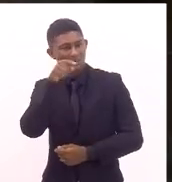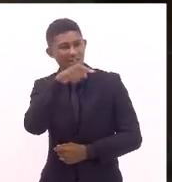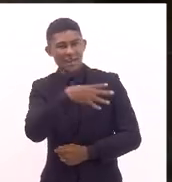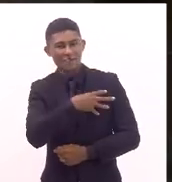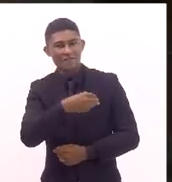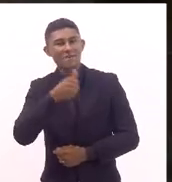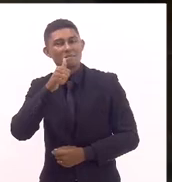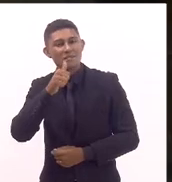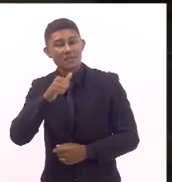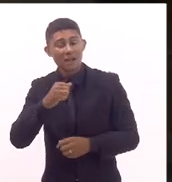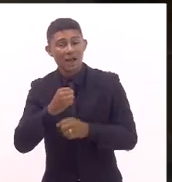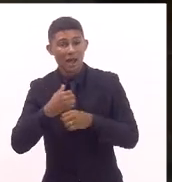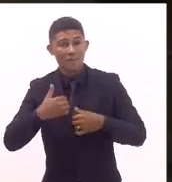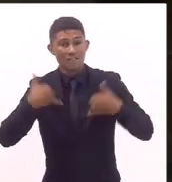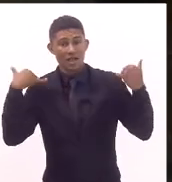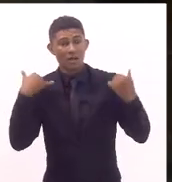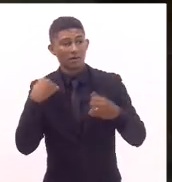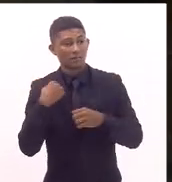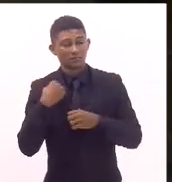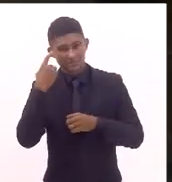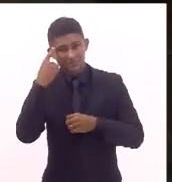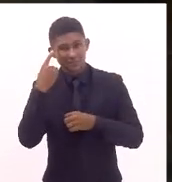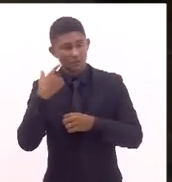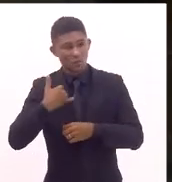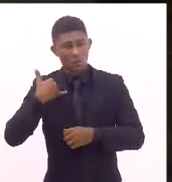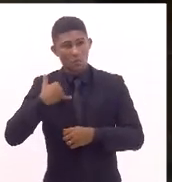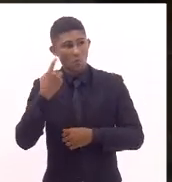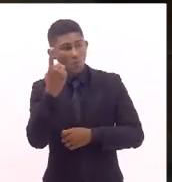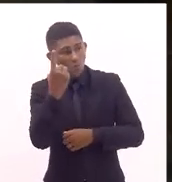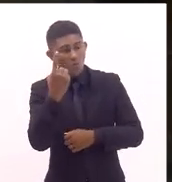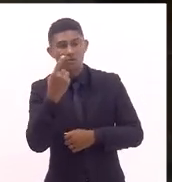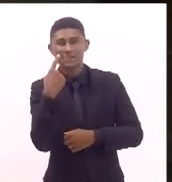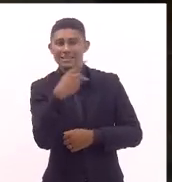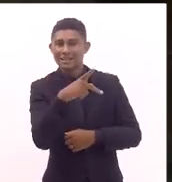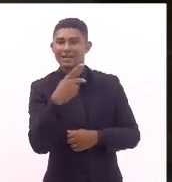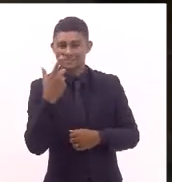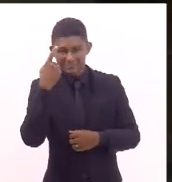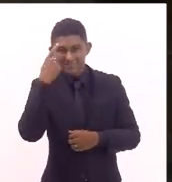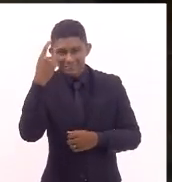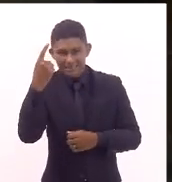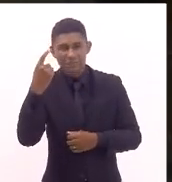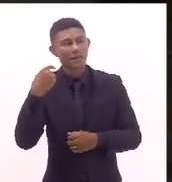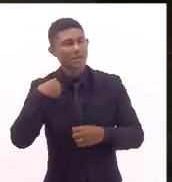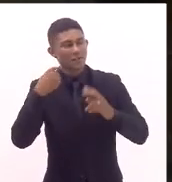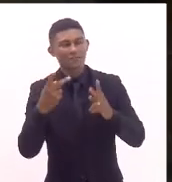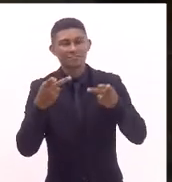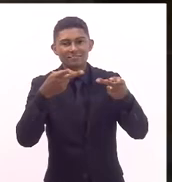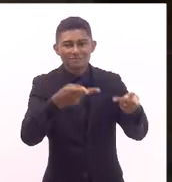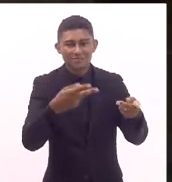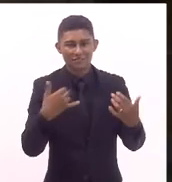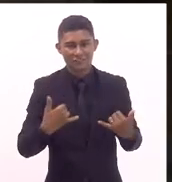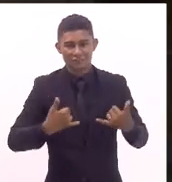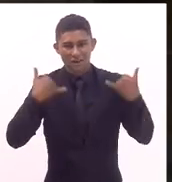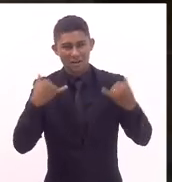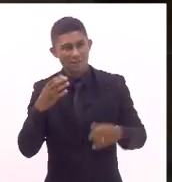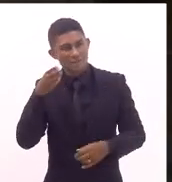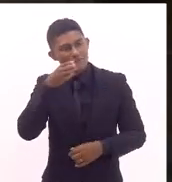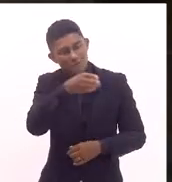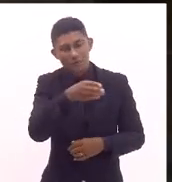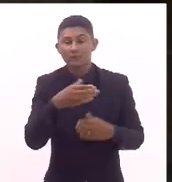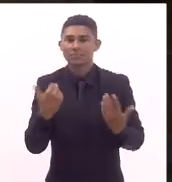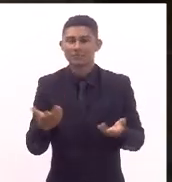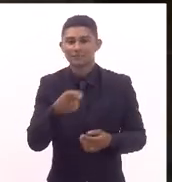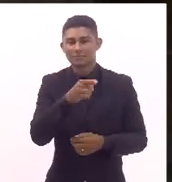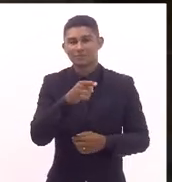filha o nosso querido Deputado André Ceciliano que tem essa visão né de dar esse diploma